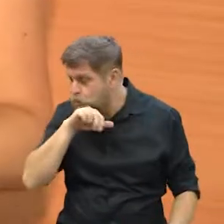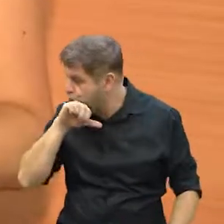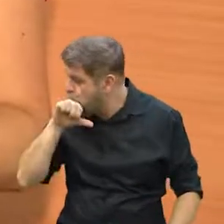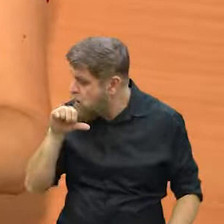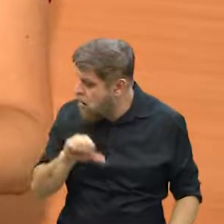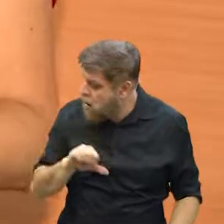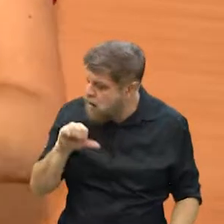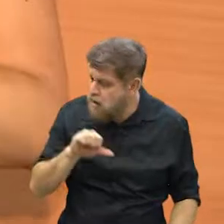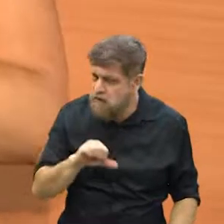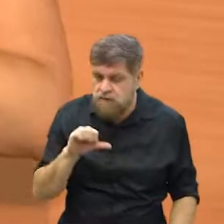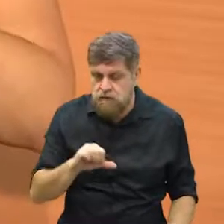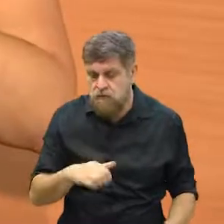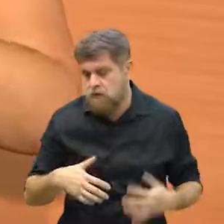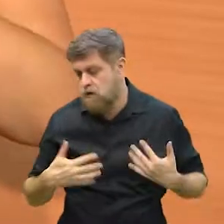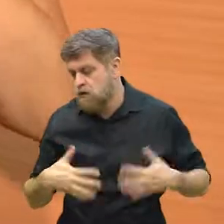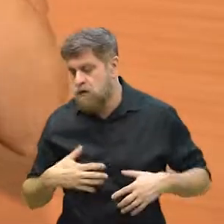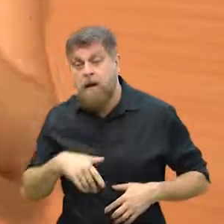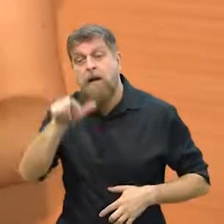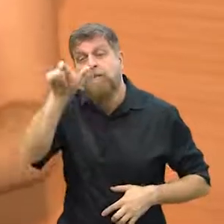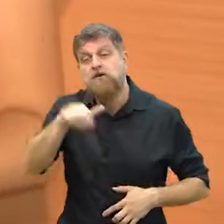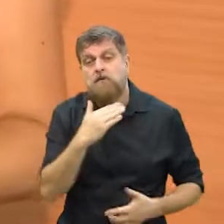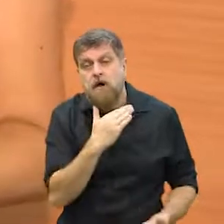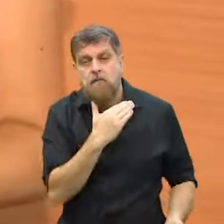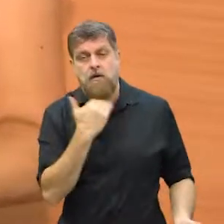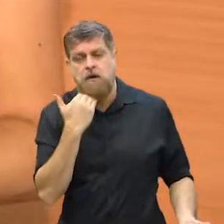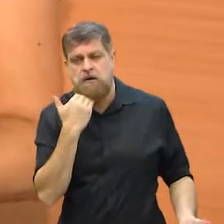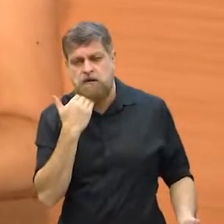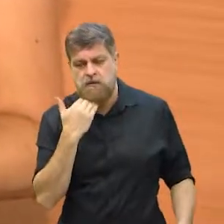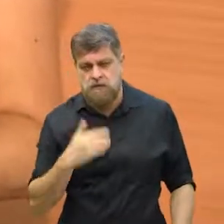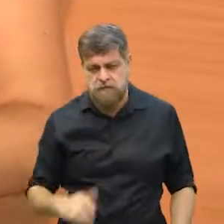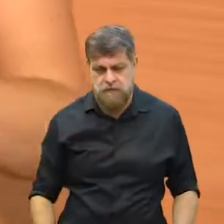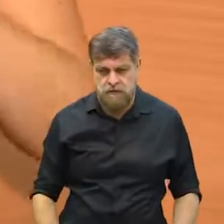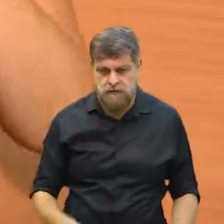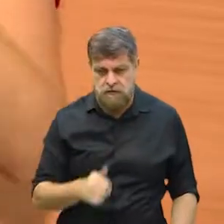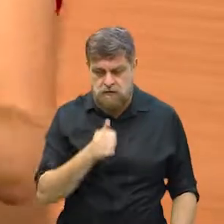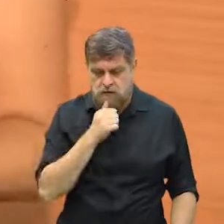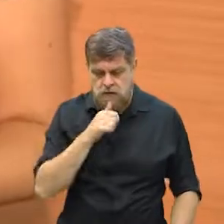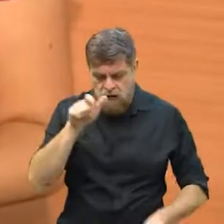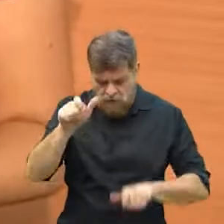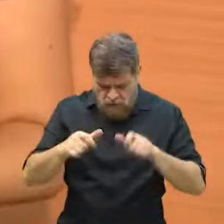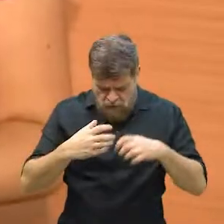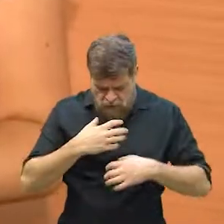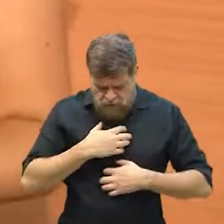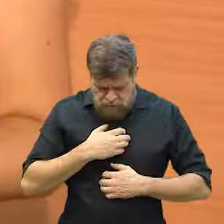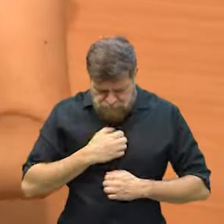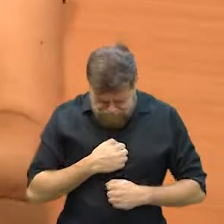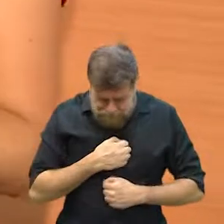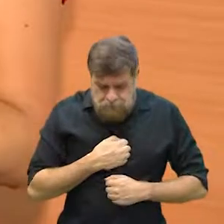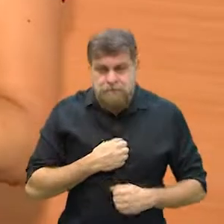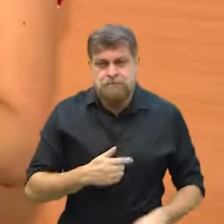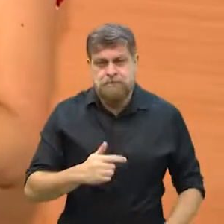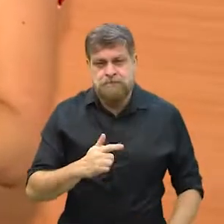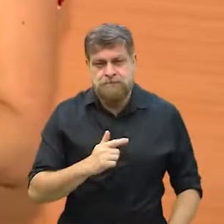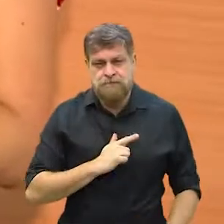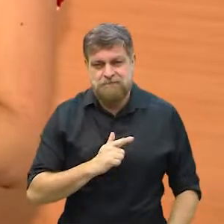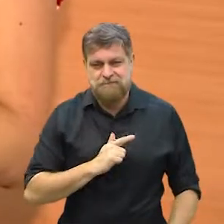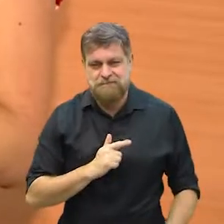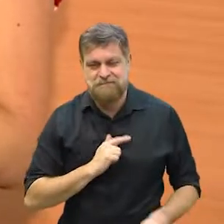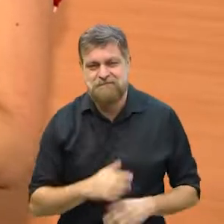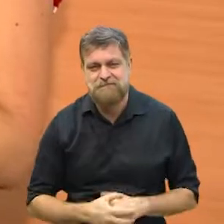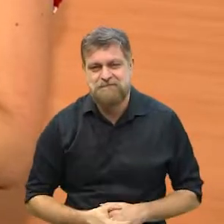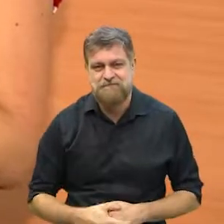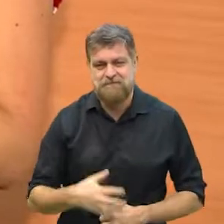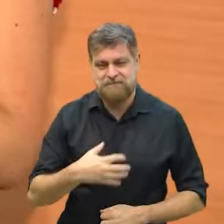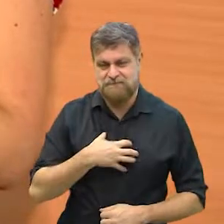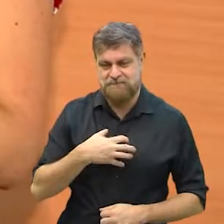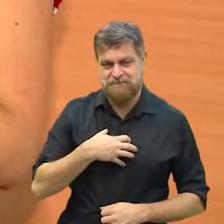que é essa doença, né? Ou quem perdeu pessoas para a Covid, né? Que ainda pessoas enlutadas. Então,